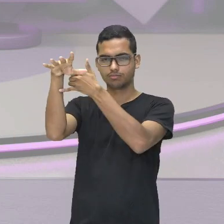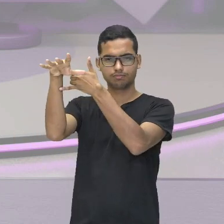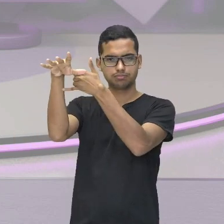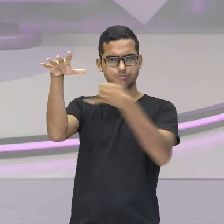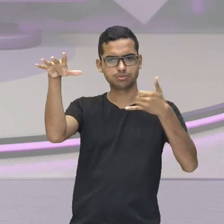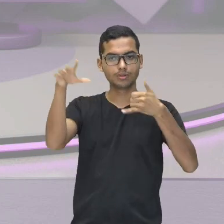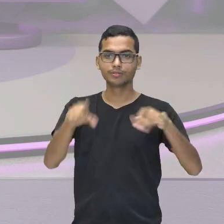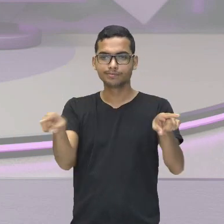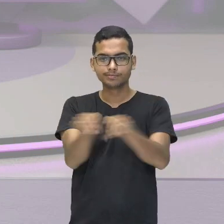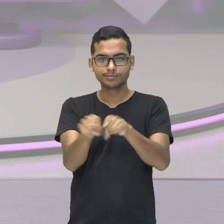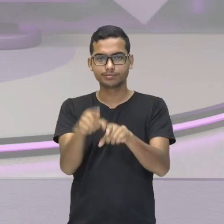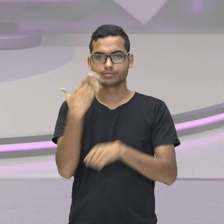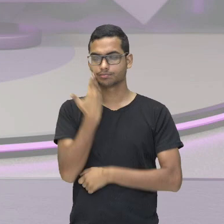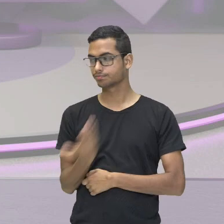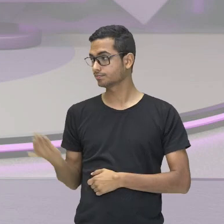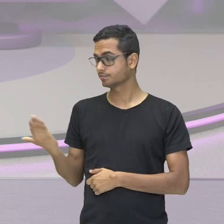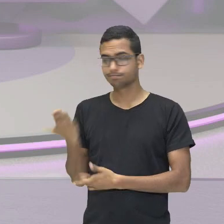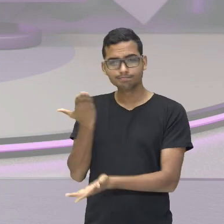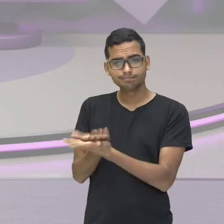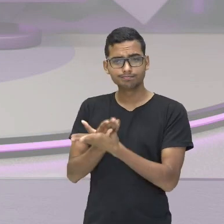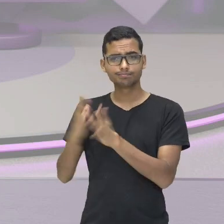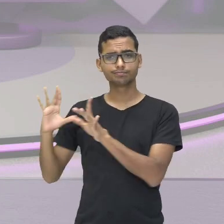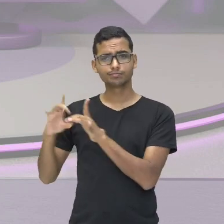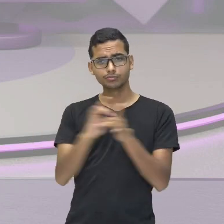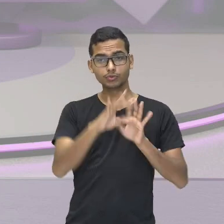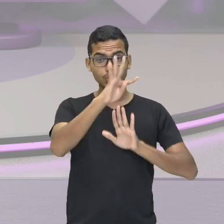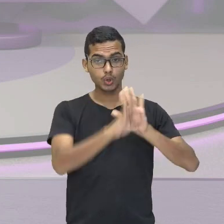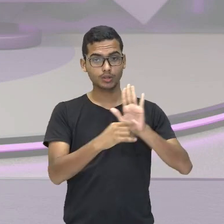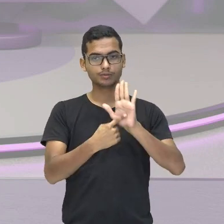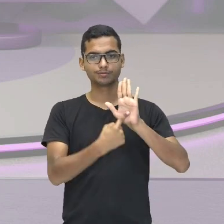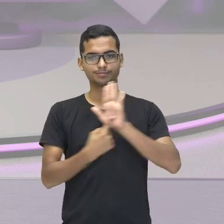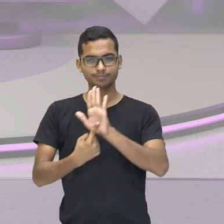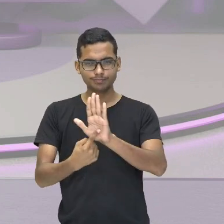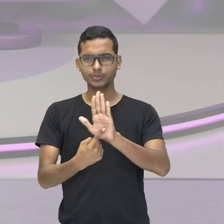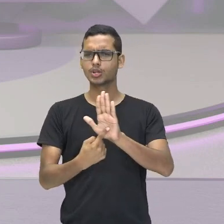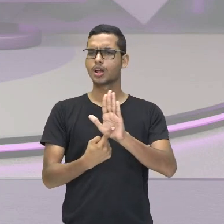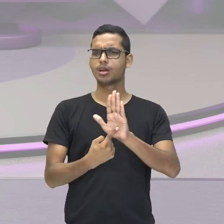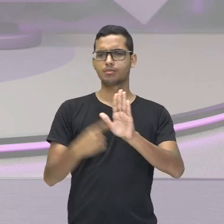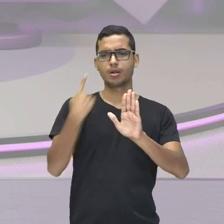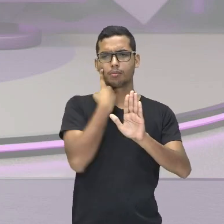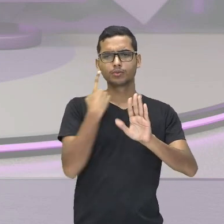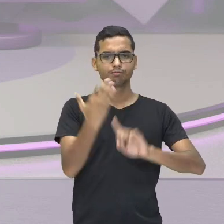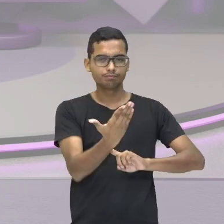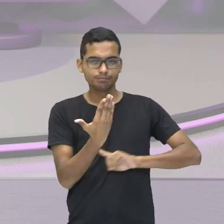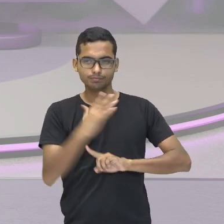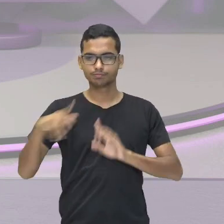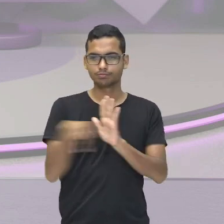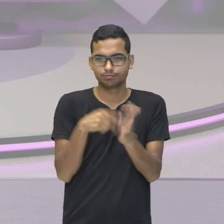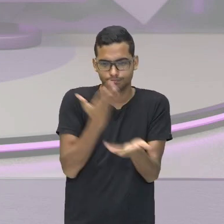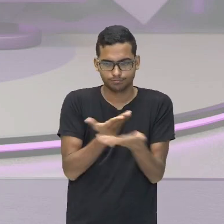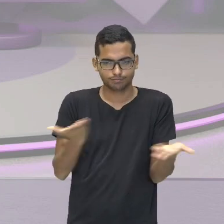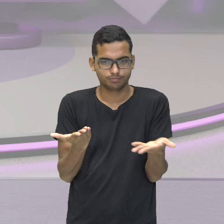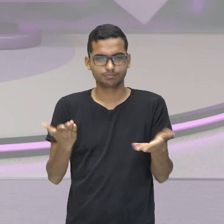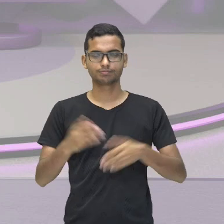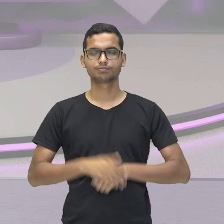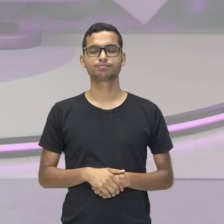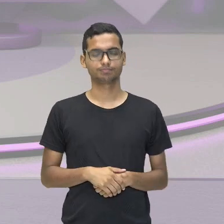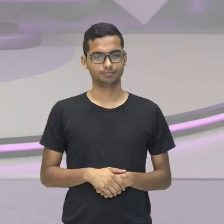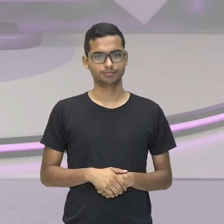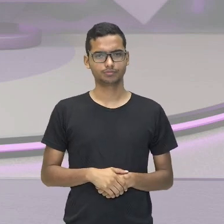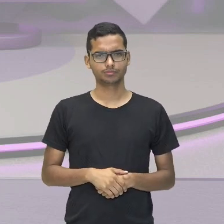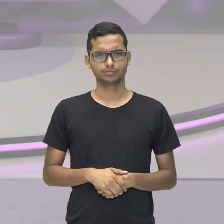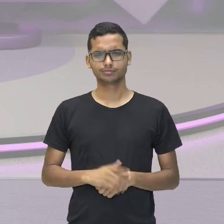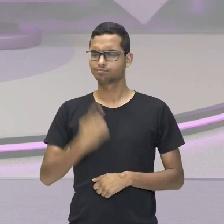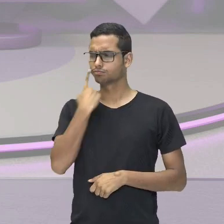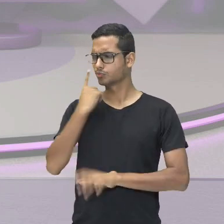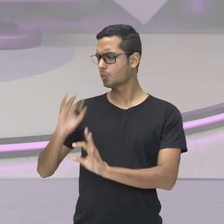pouco do tema da nossa aula de hoje, né? Então, você já parou para pensar qual é a altura desses fios que